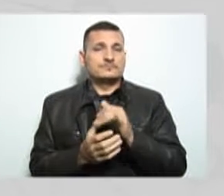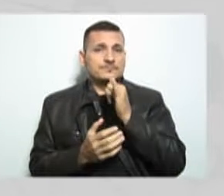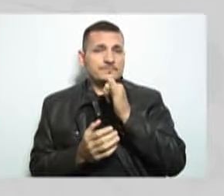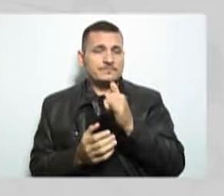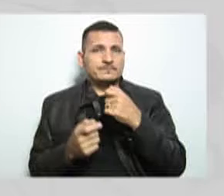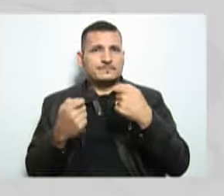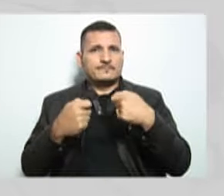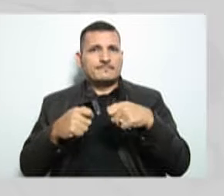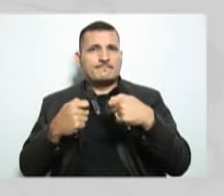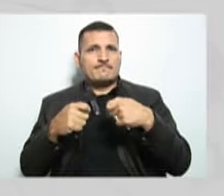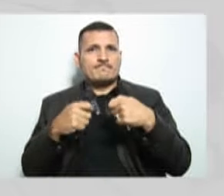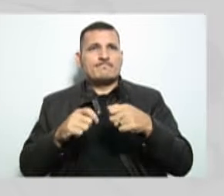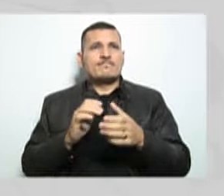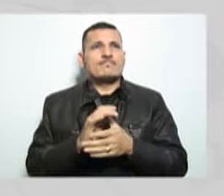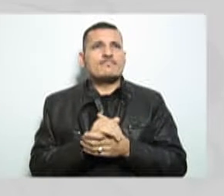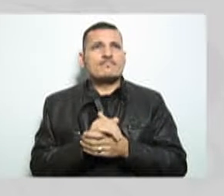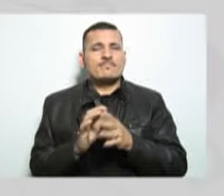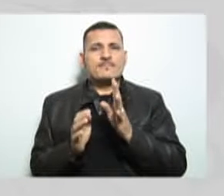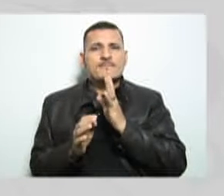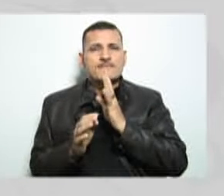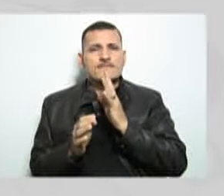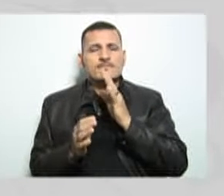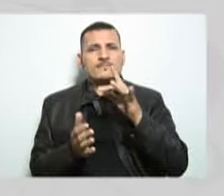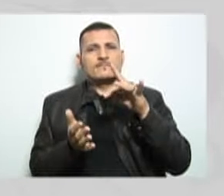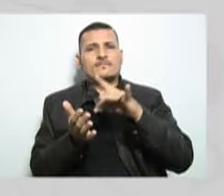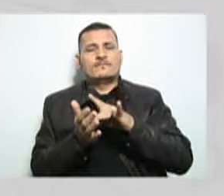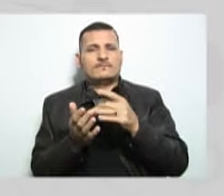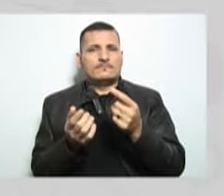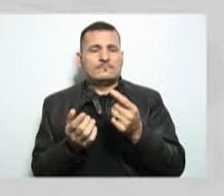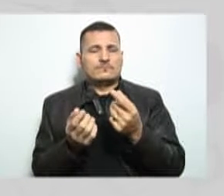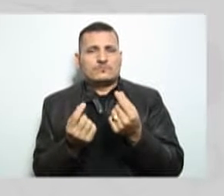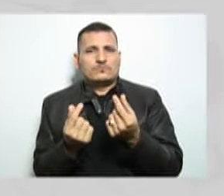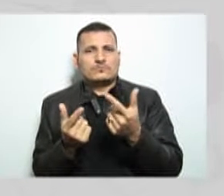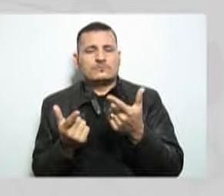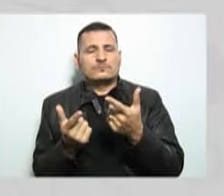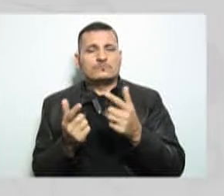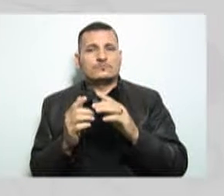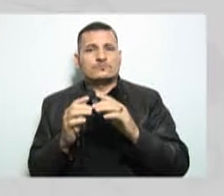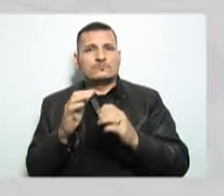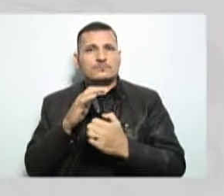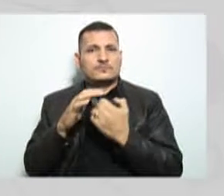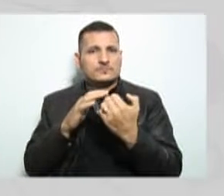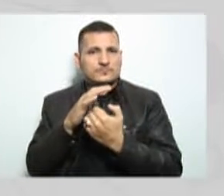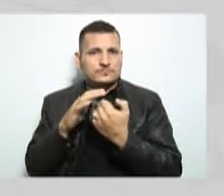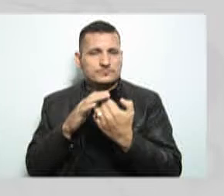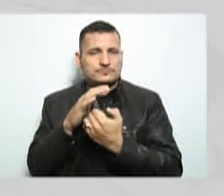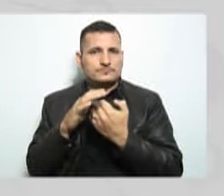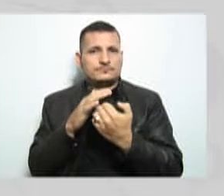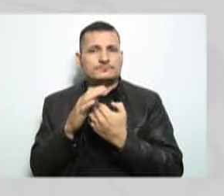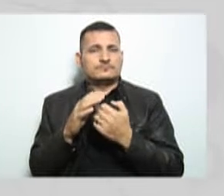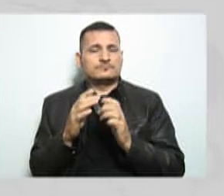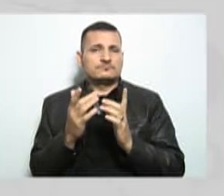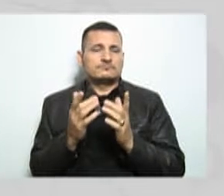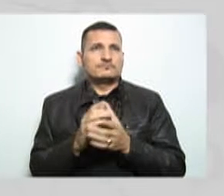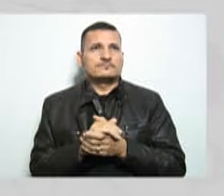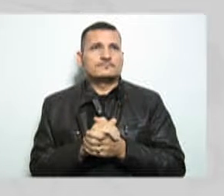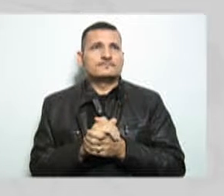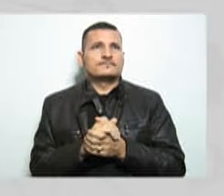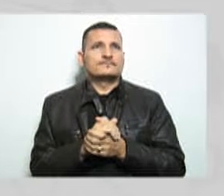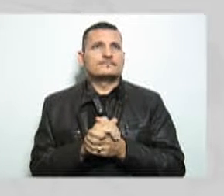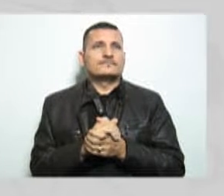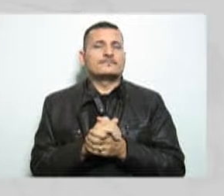necessário. Conhecer o real valor dos estoques da companhia. Assim, tá bom? Vocês poderiam ter feito aqui, só que eu quis